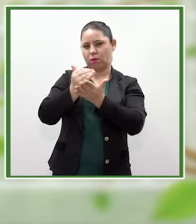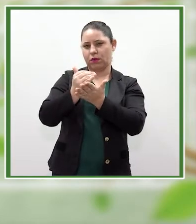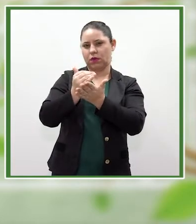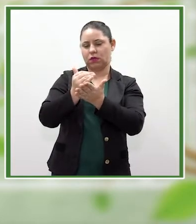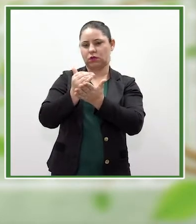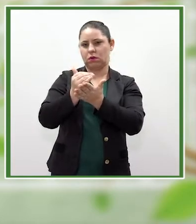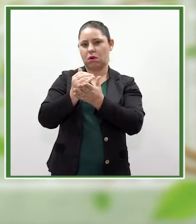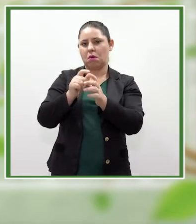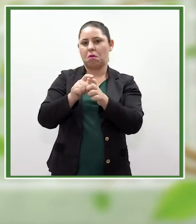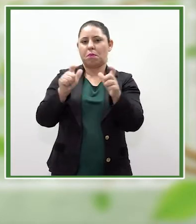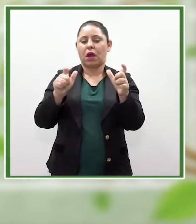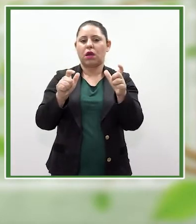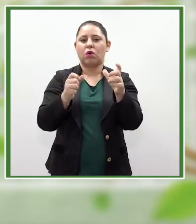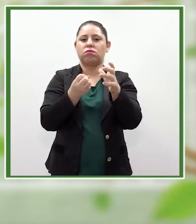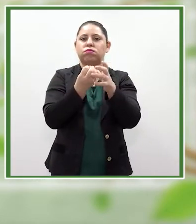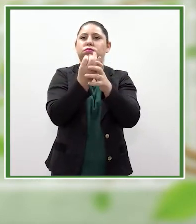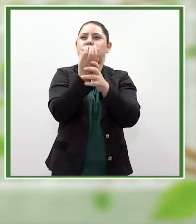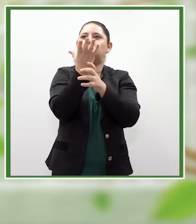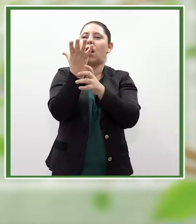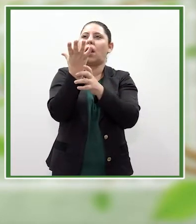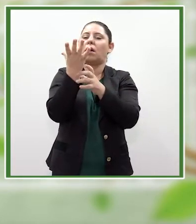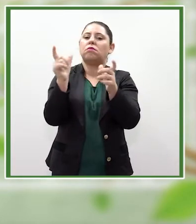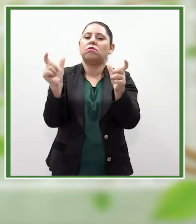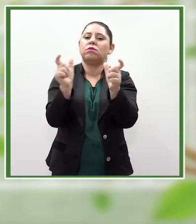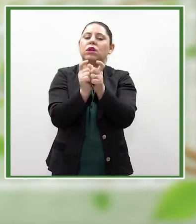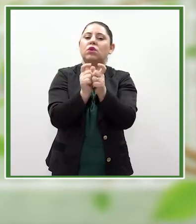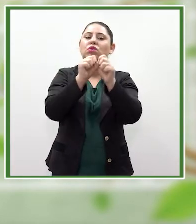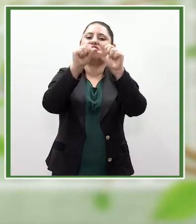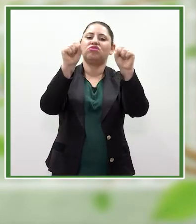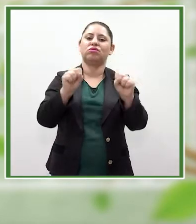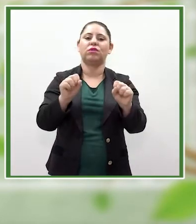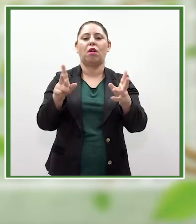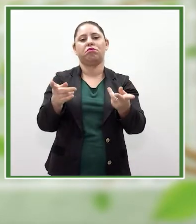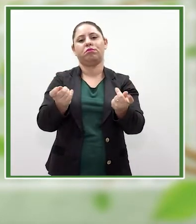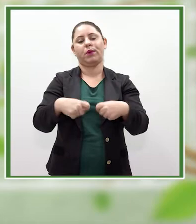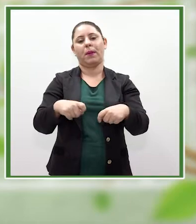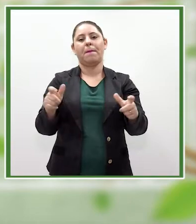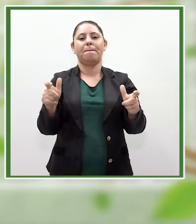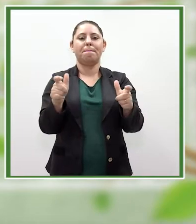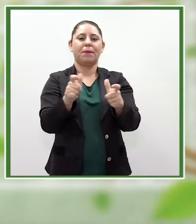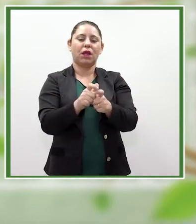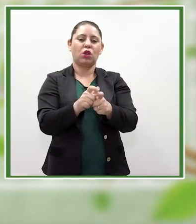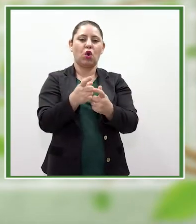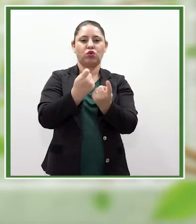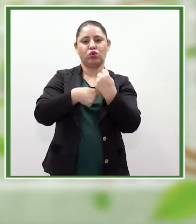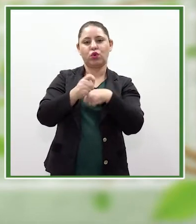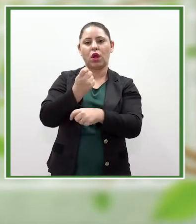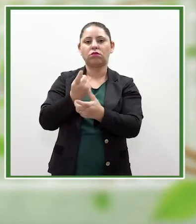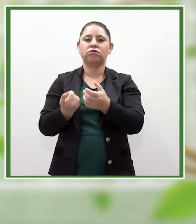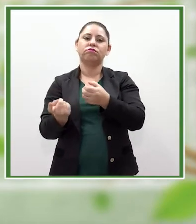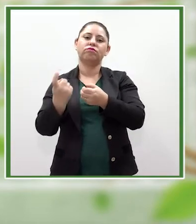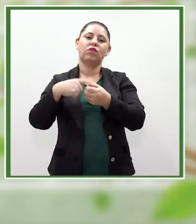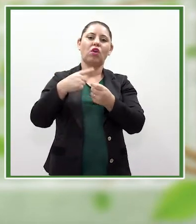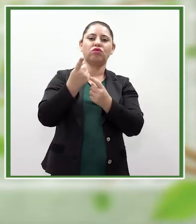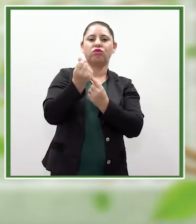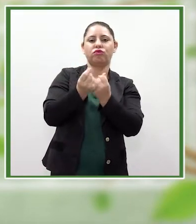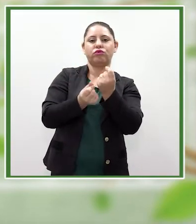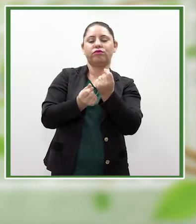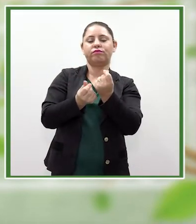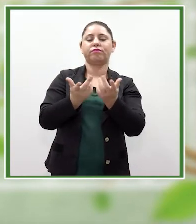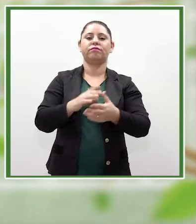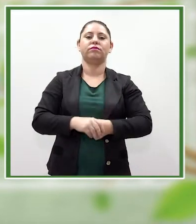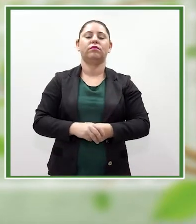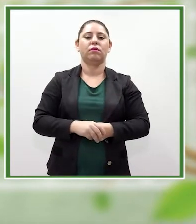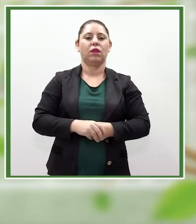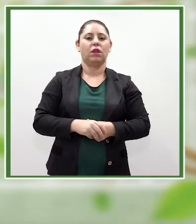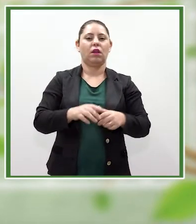uso de tecnologia, isso refletindo maiores taxas de lotação, consequentemente com menores emissões por quilo